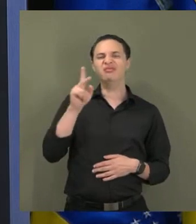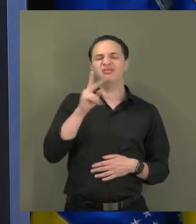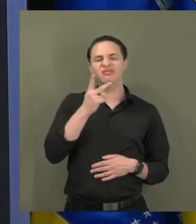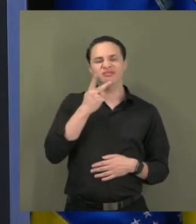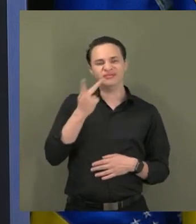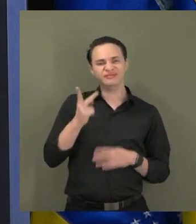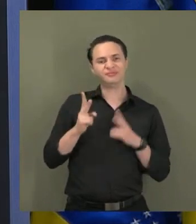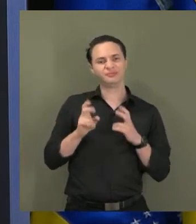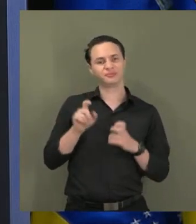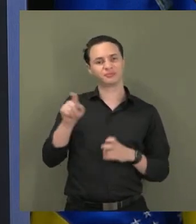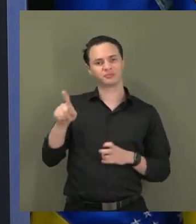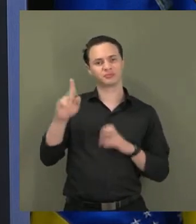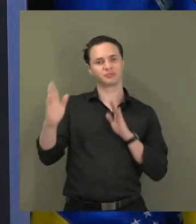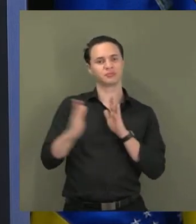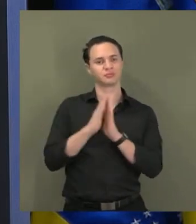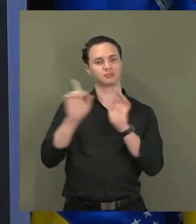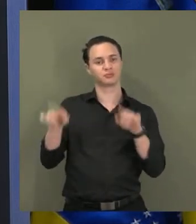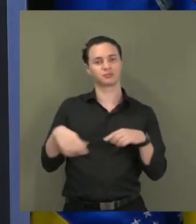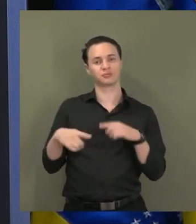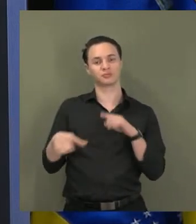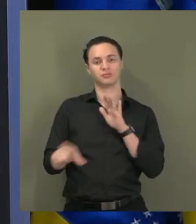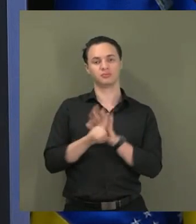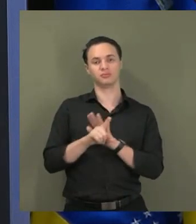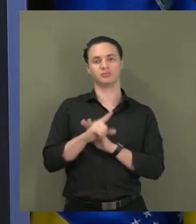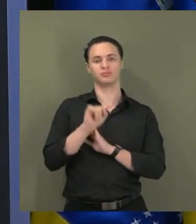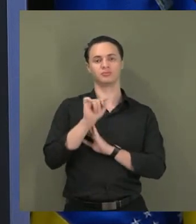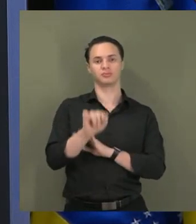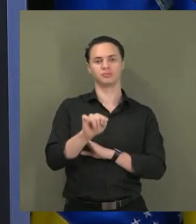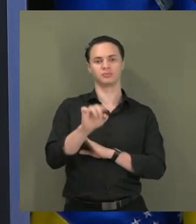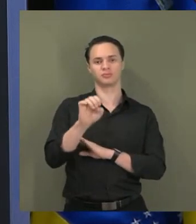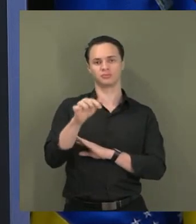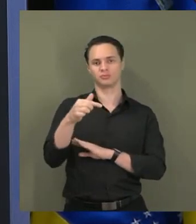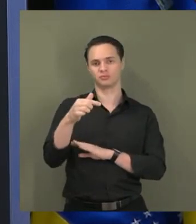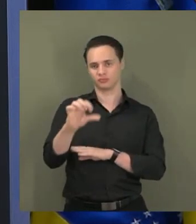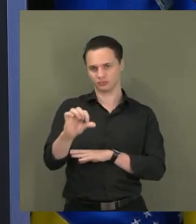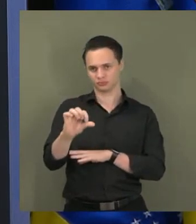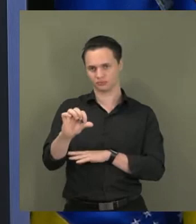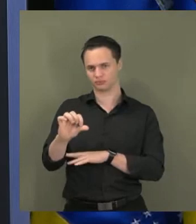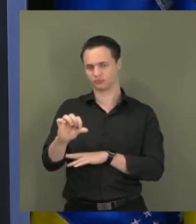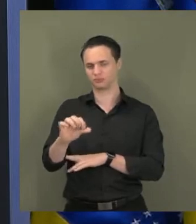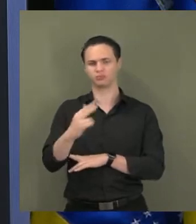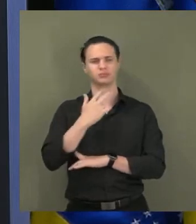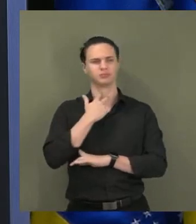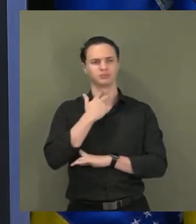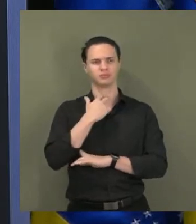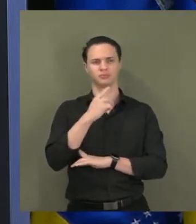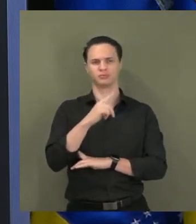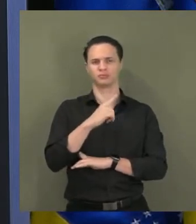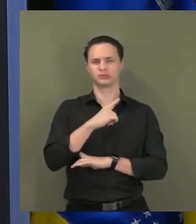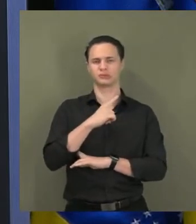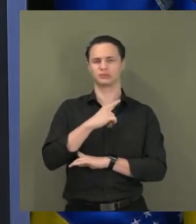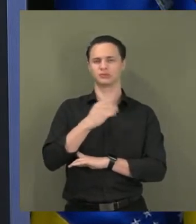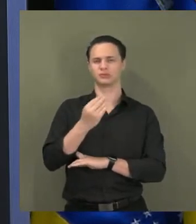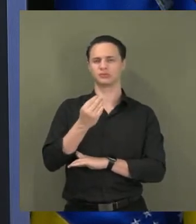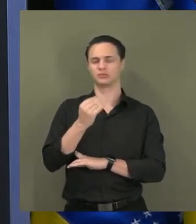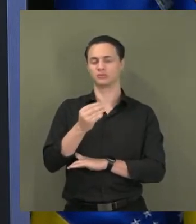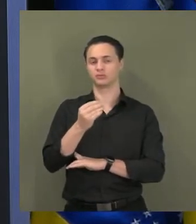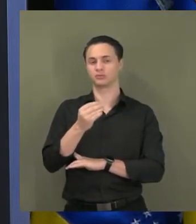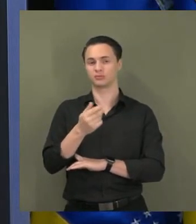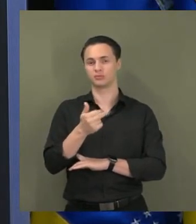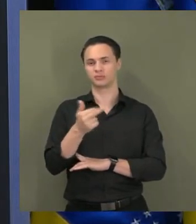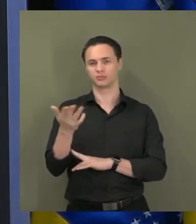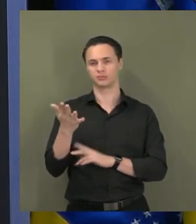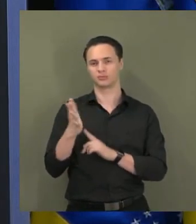na mesma afronta à Lei 1079. Não pode haver manifestação mais explícita